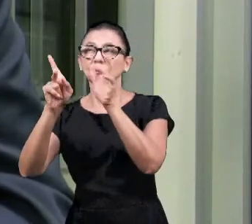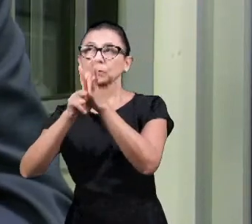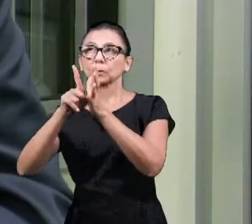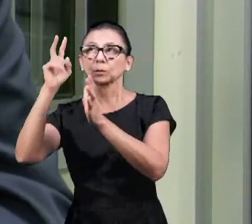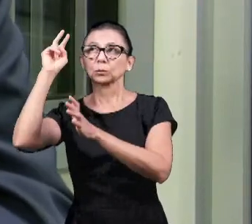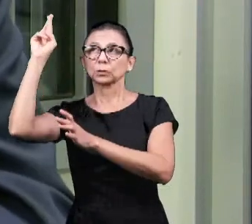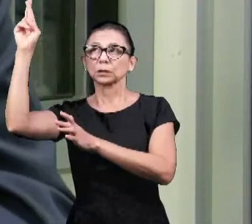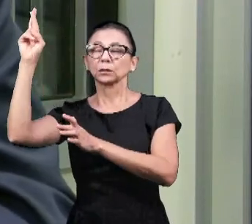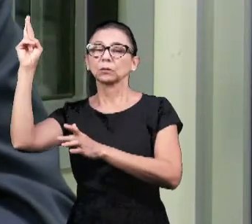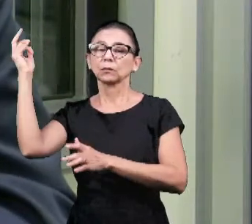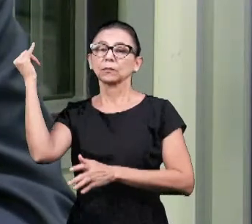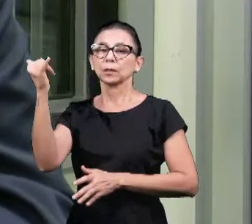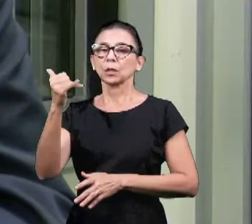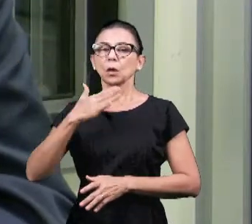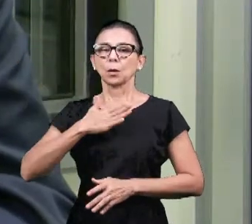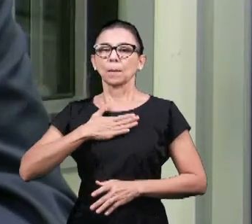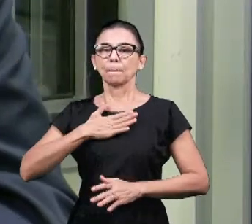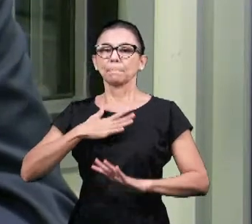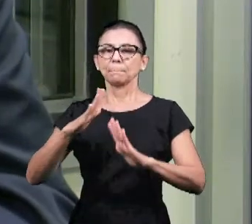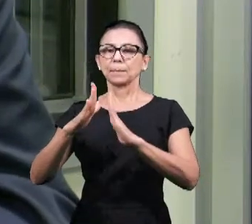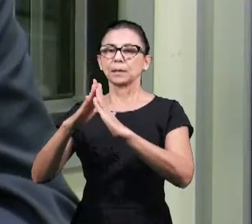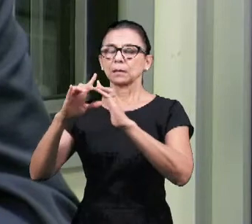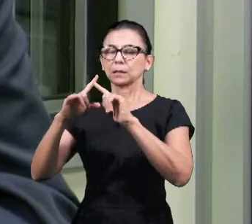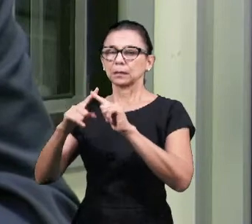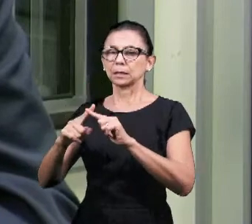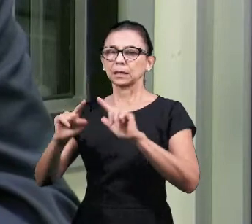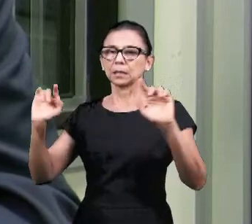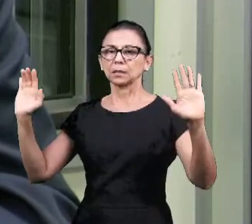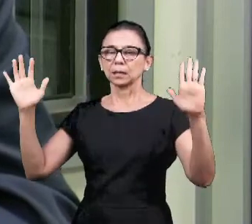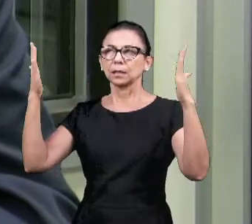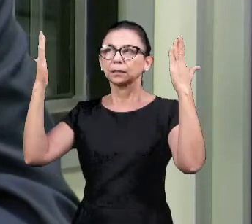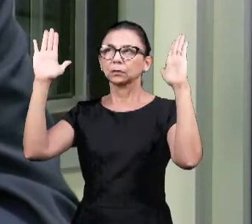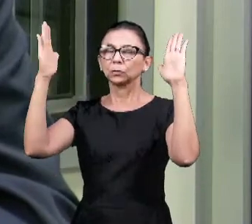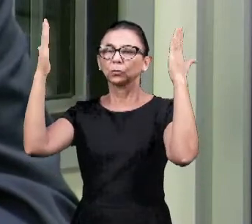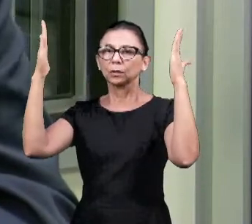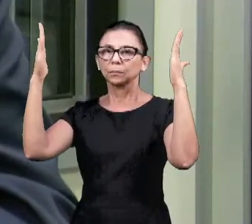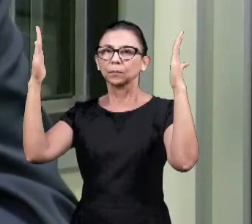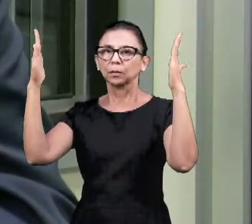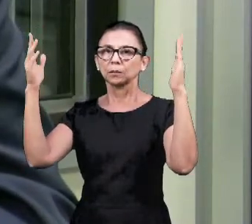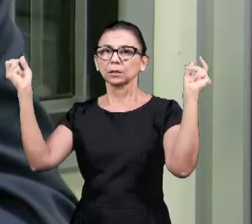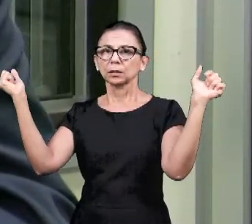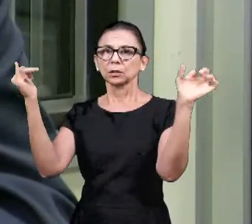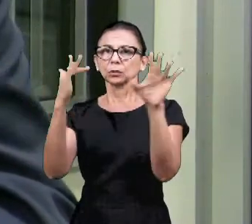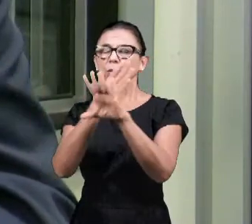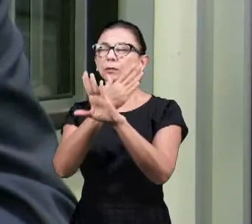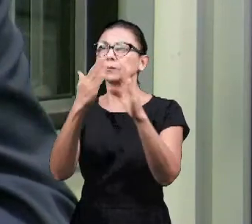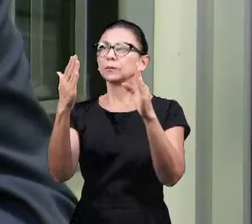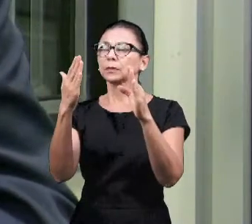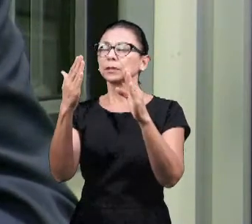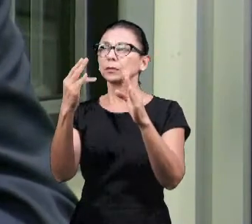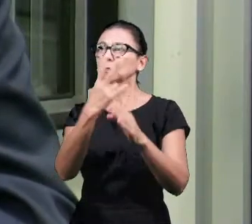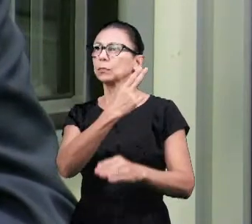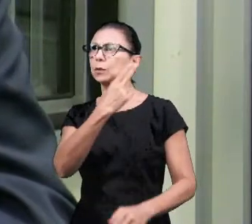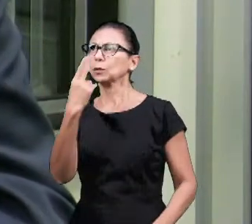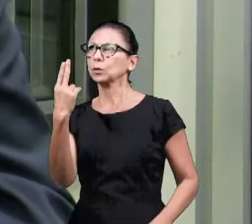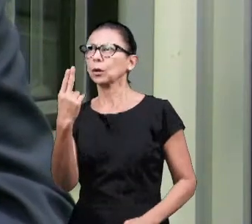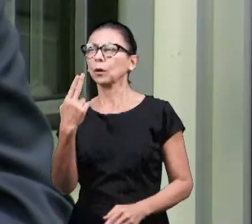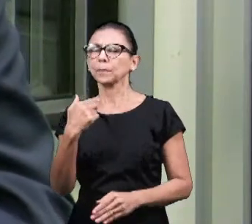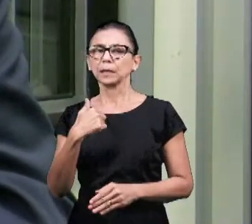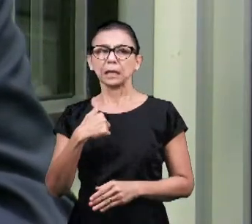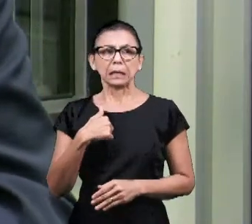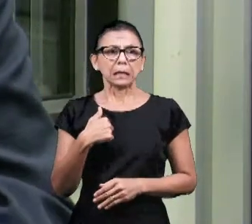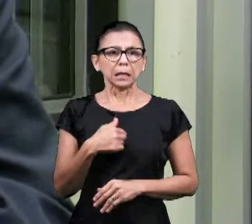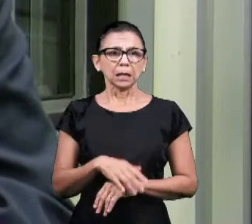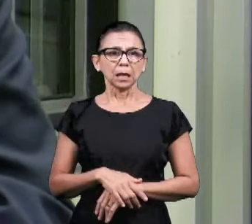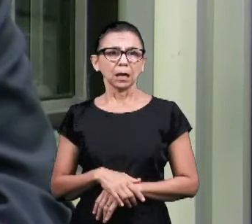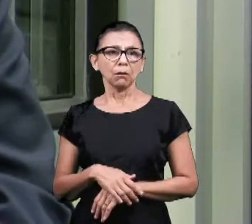minha igreja, erga as vossas mãos para o alto e glorifiquem o meu nome. E eu levantei as mãos sem ninguém mandar, sem o meu colega que me levou